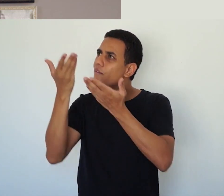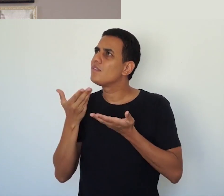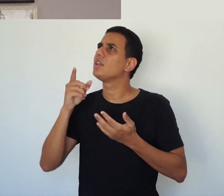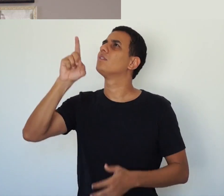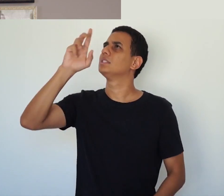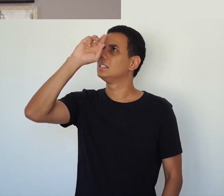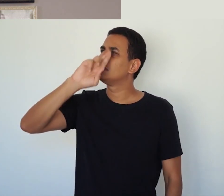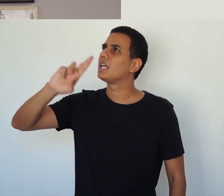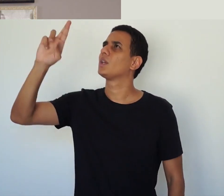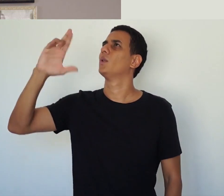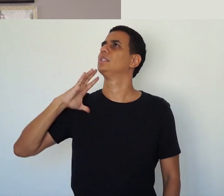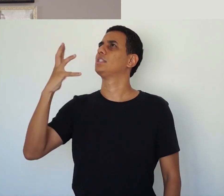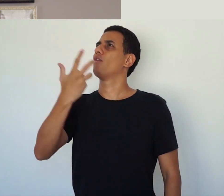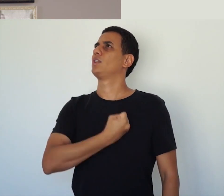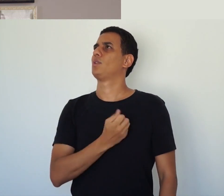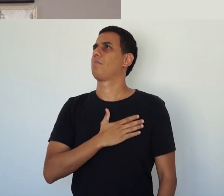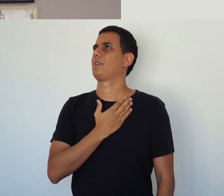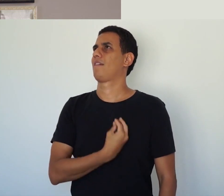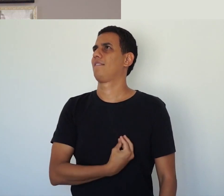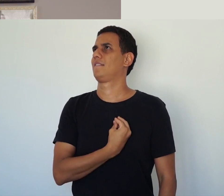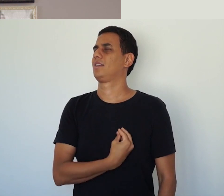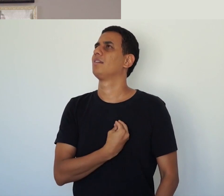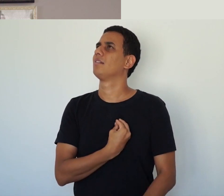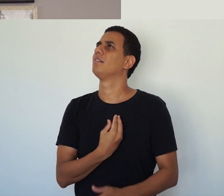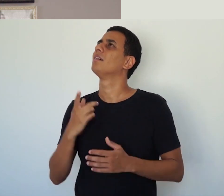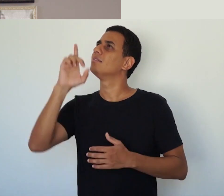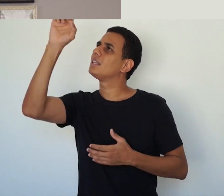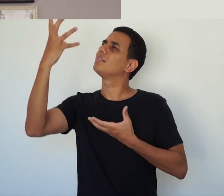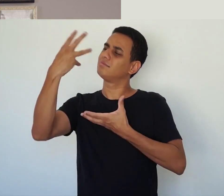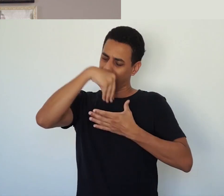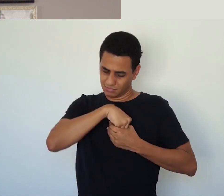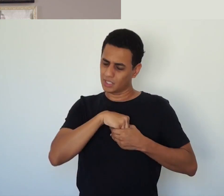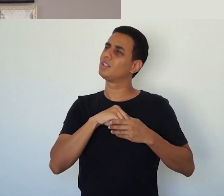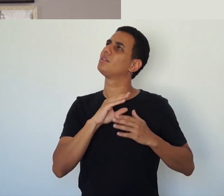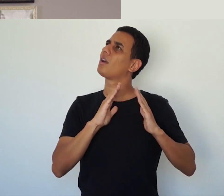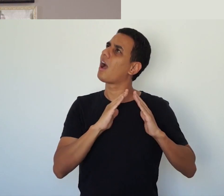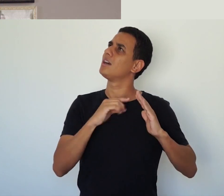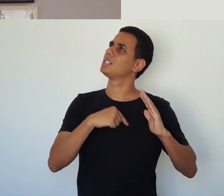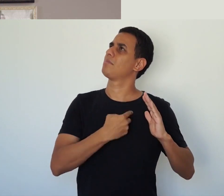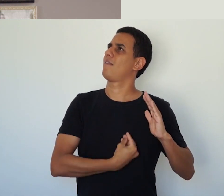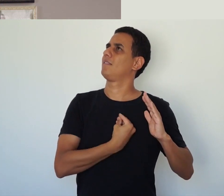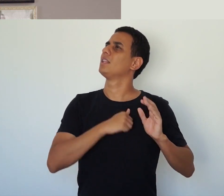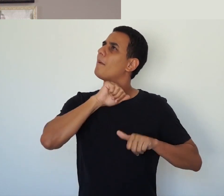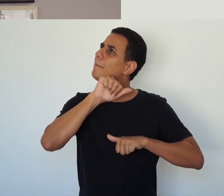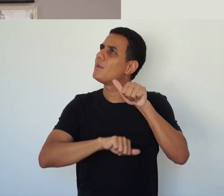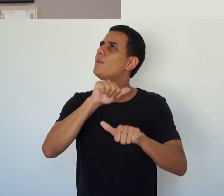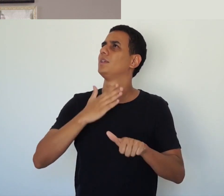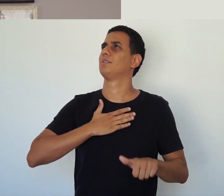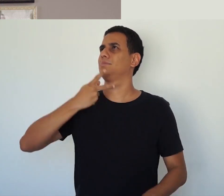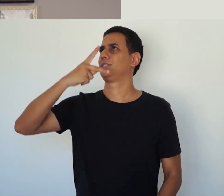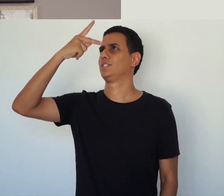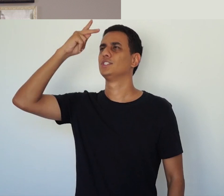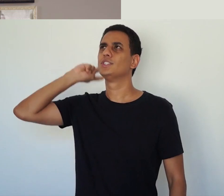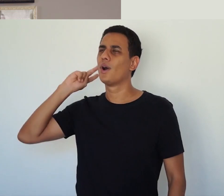arrependo dos meus pecados e eu te convido para ser o Senhor e o Salvador da minha vida. Venha habitar em mim